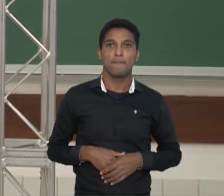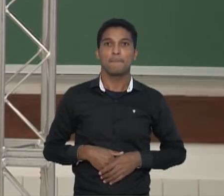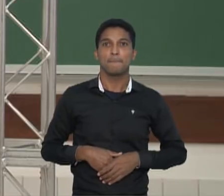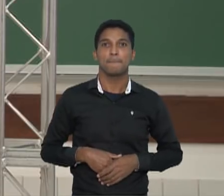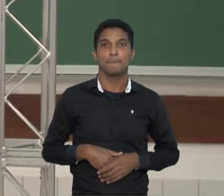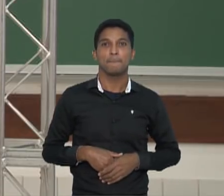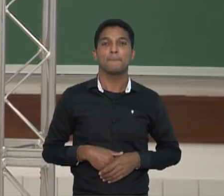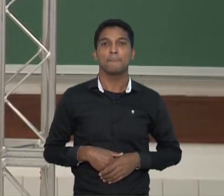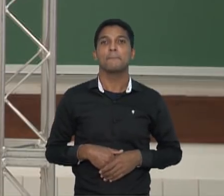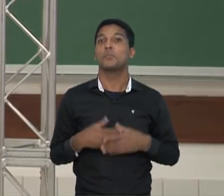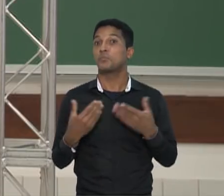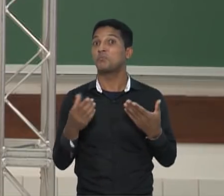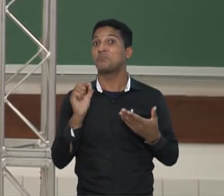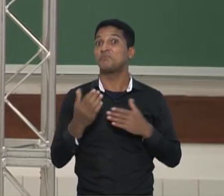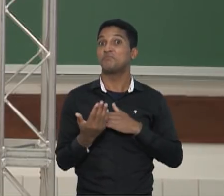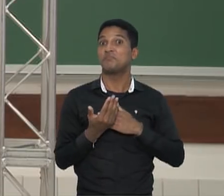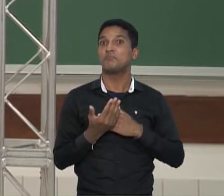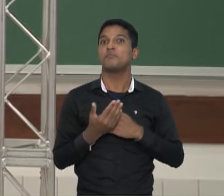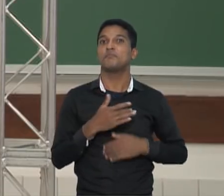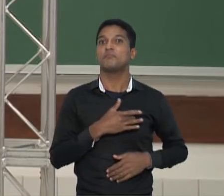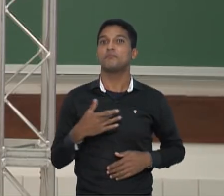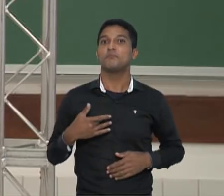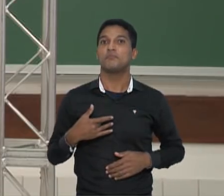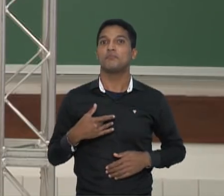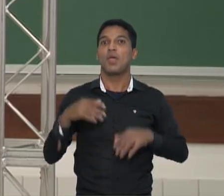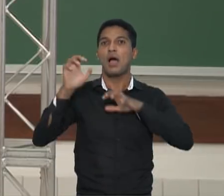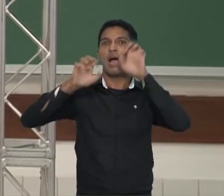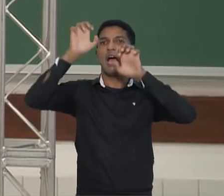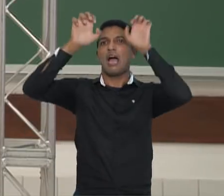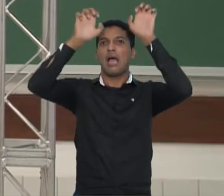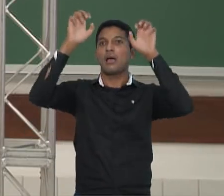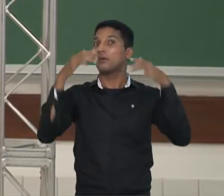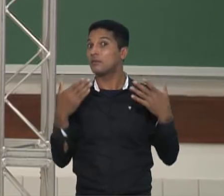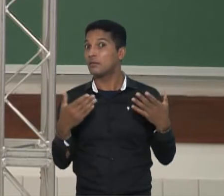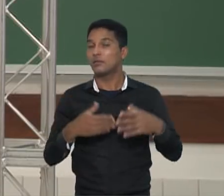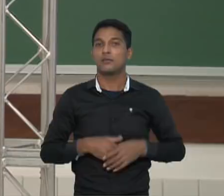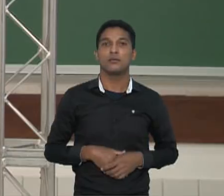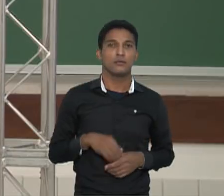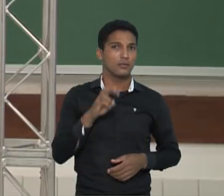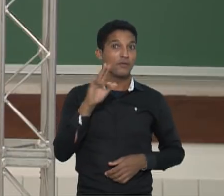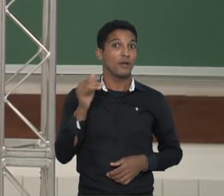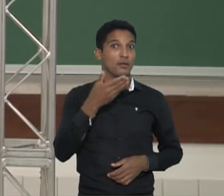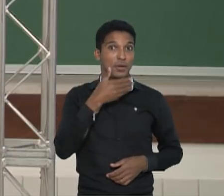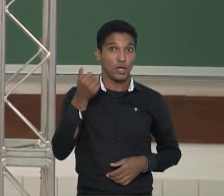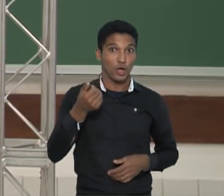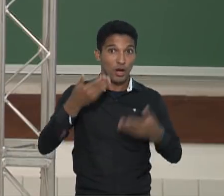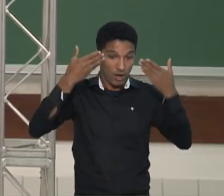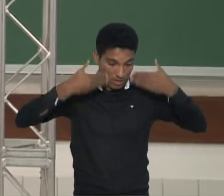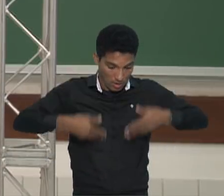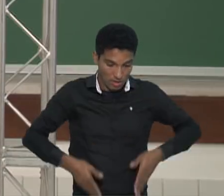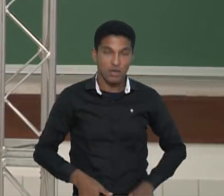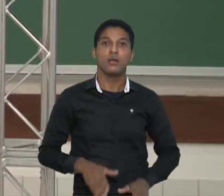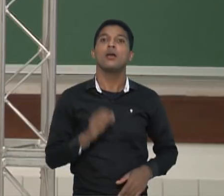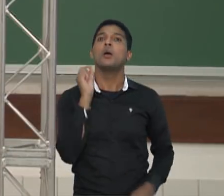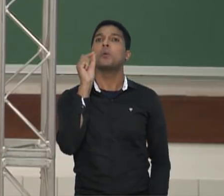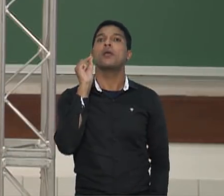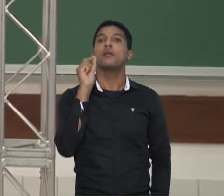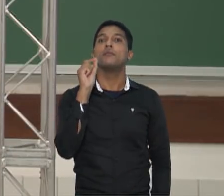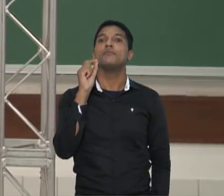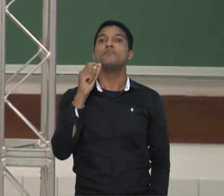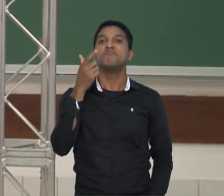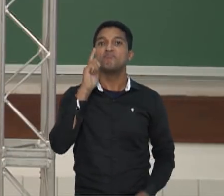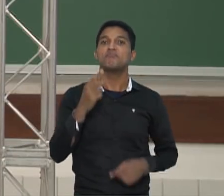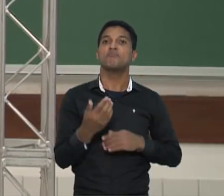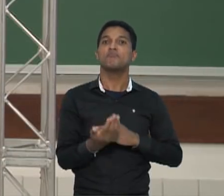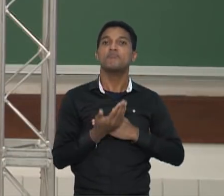ao nosso corpo, né? Será que vai melhorar o quê? Né? O que ganho no